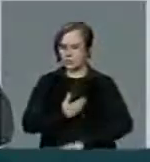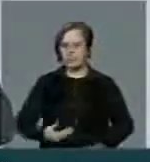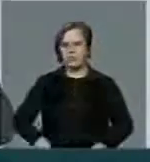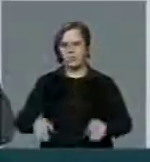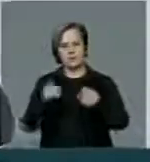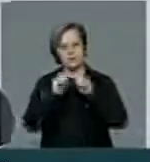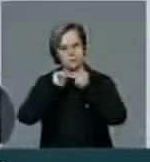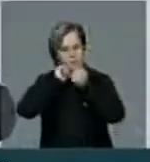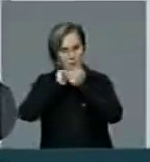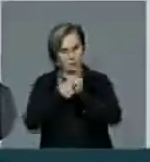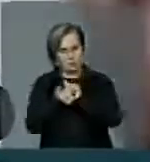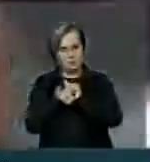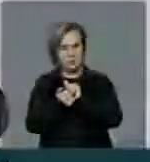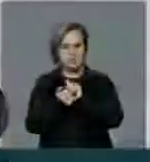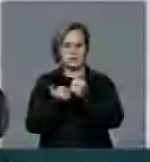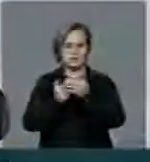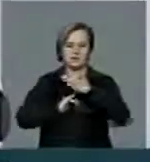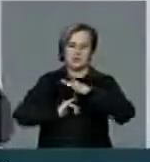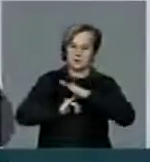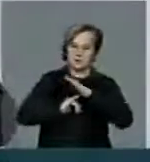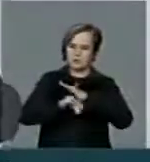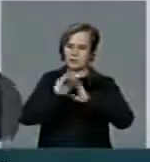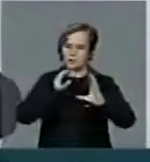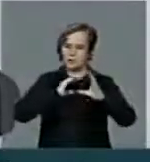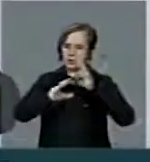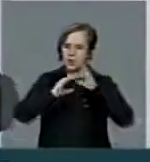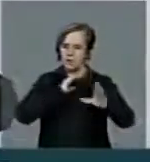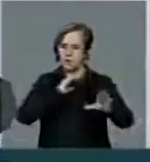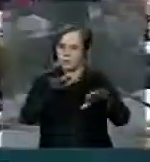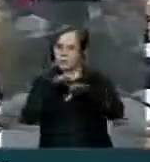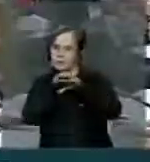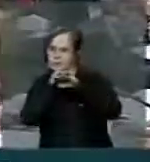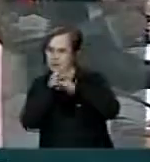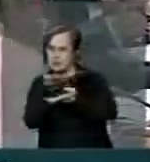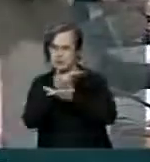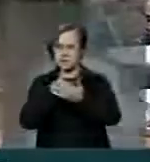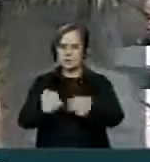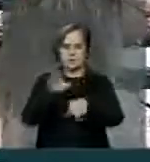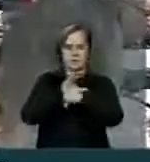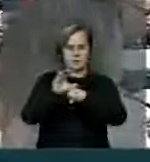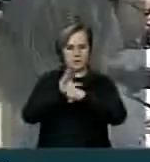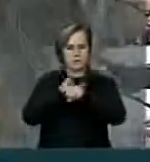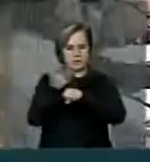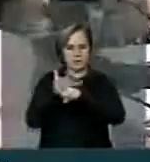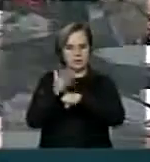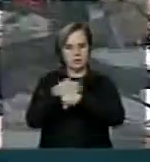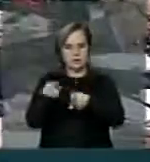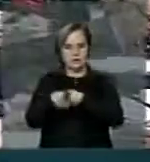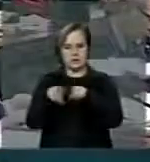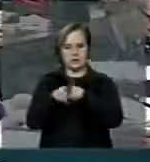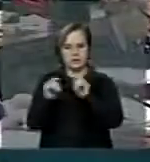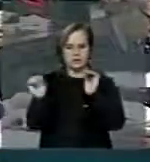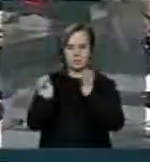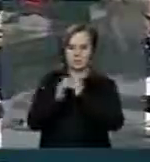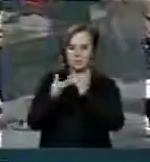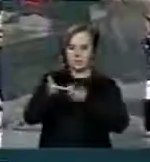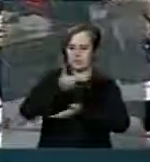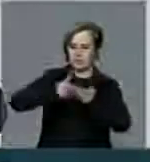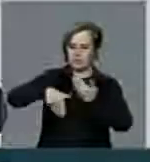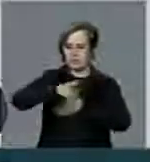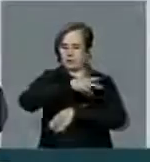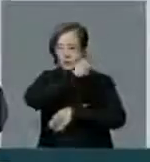arranjos institucionais, a comunicação e a sensibilização, a capacitação e a mobilização dos diversos atores